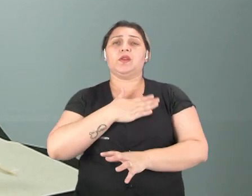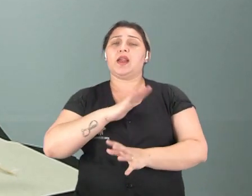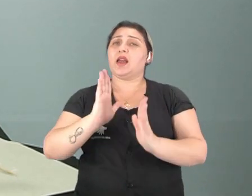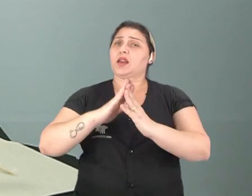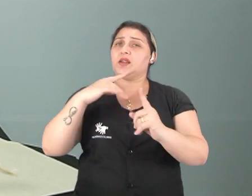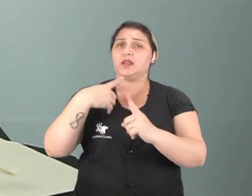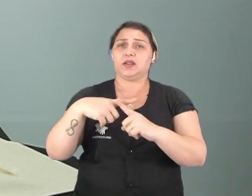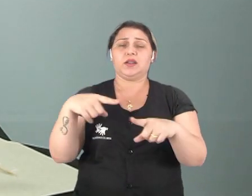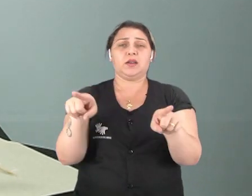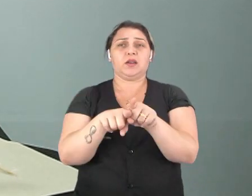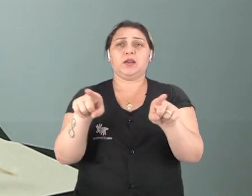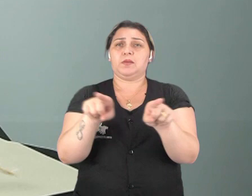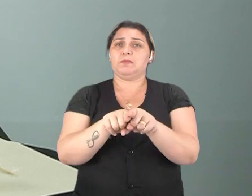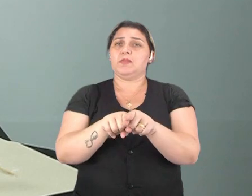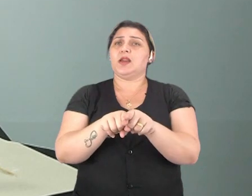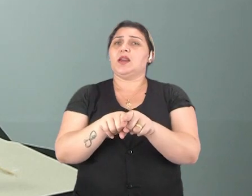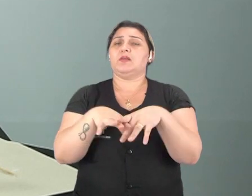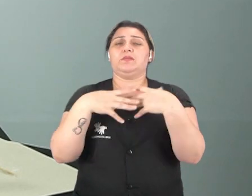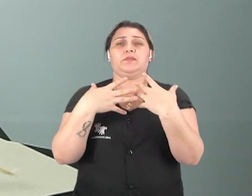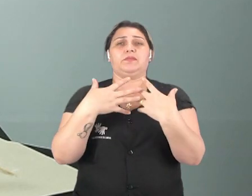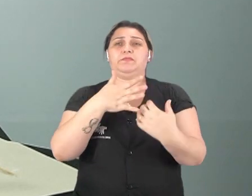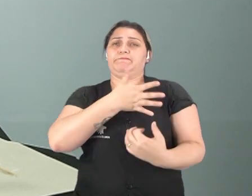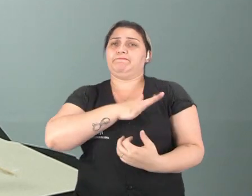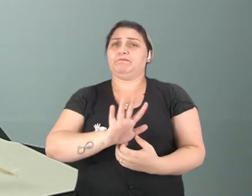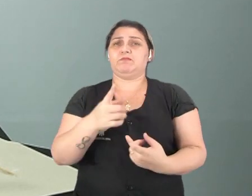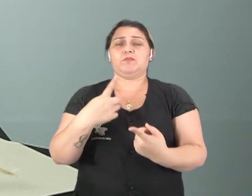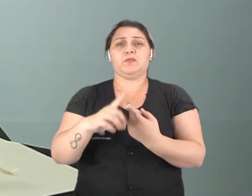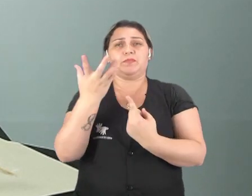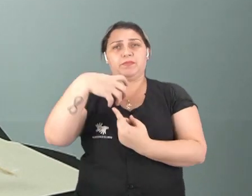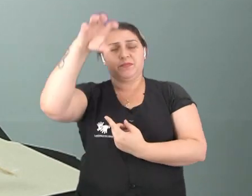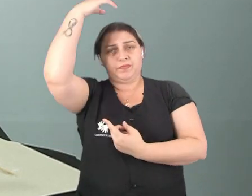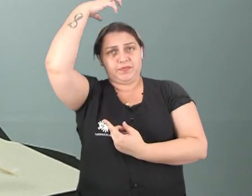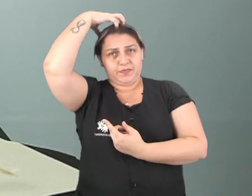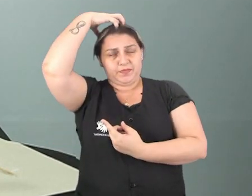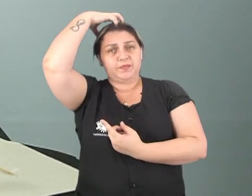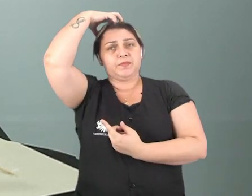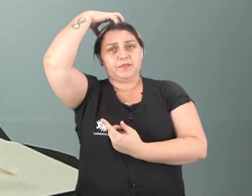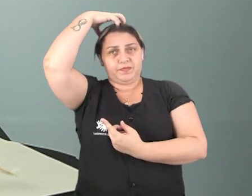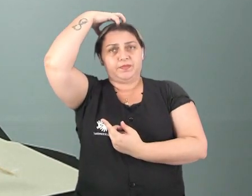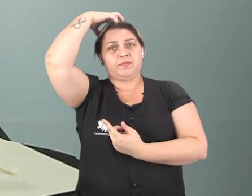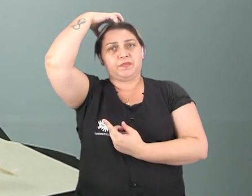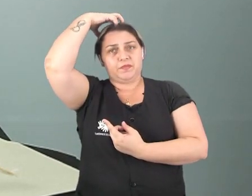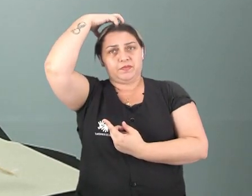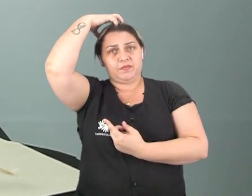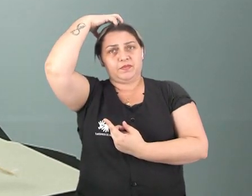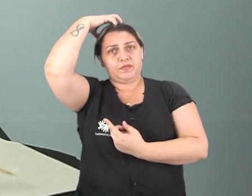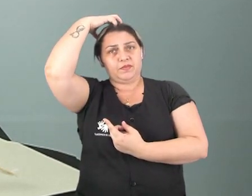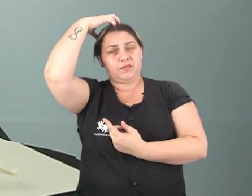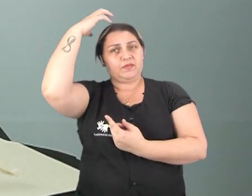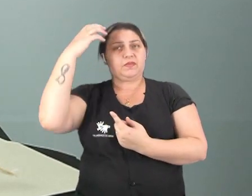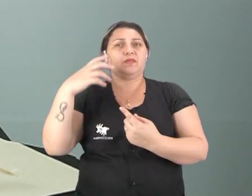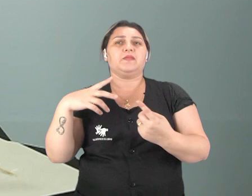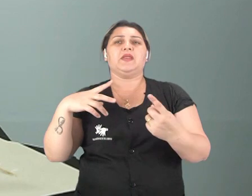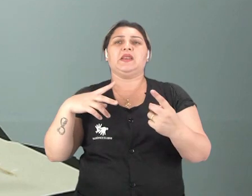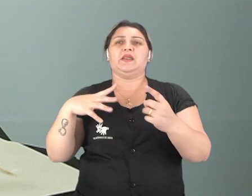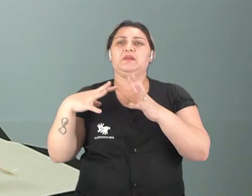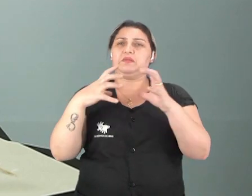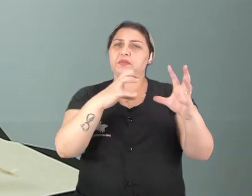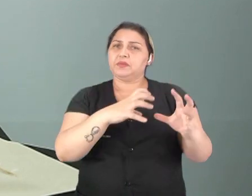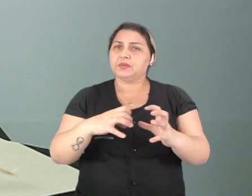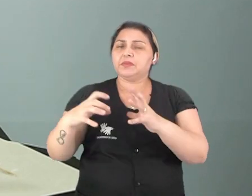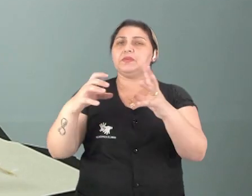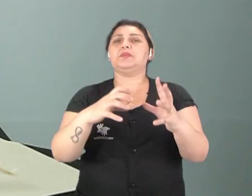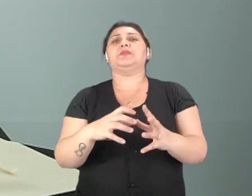igreja também estava insatisfeita, porque os monarcas, né, a monarquia ficava se intrometendo nos serviços religiosos,